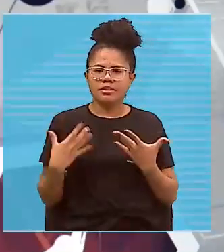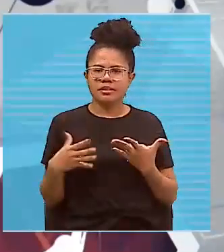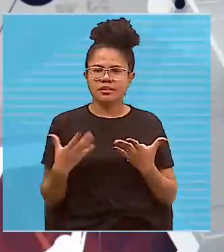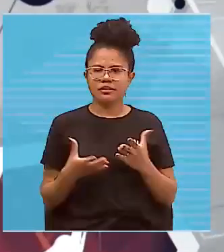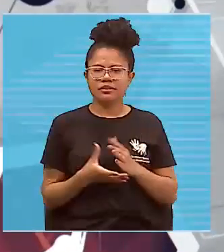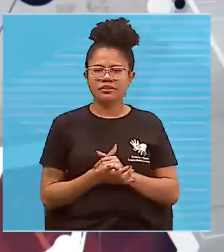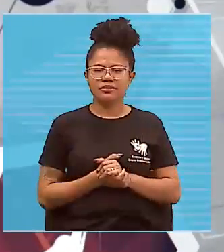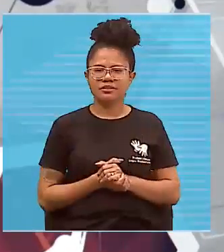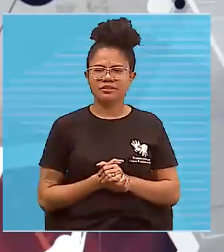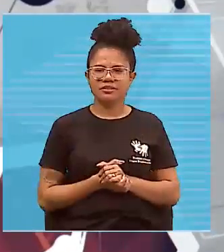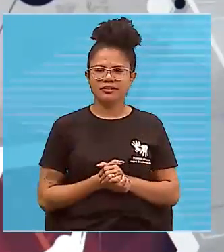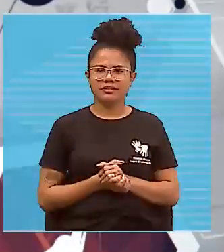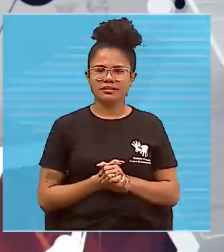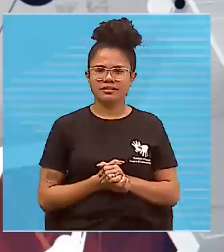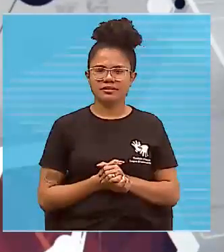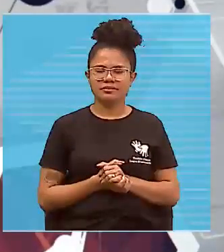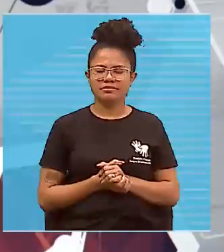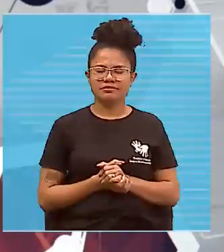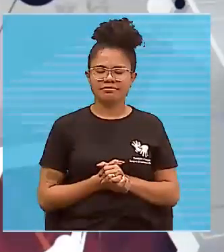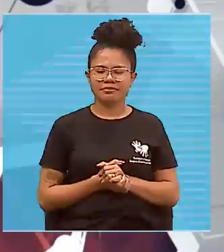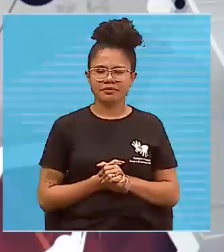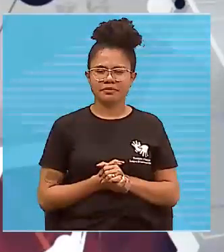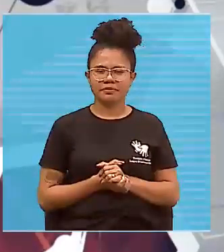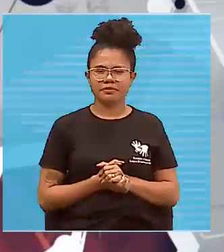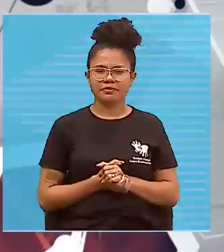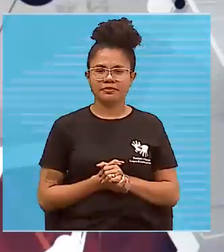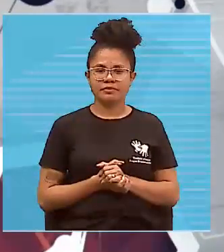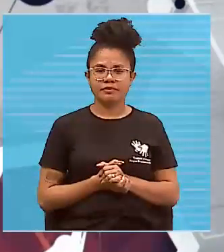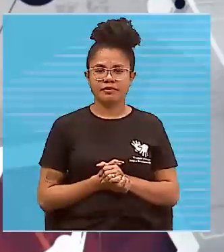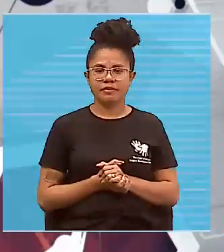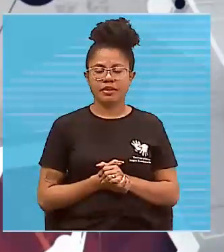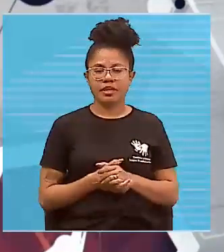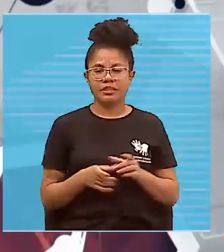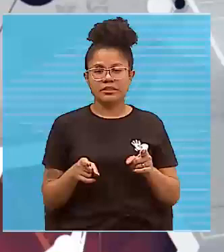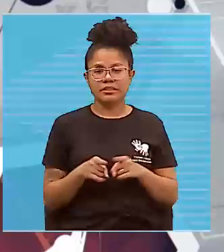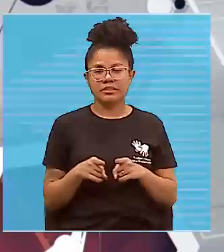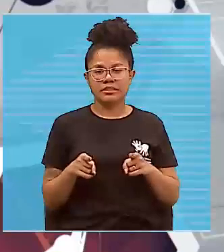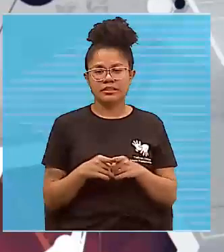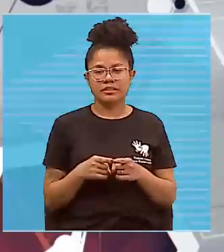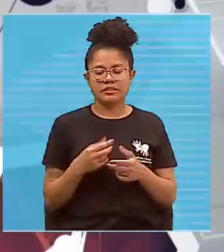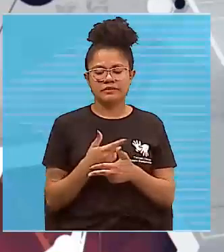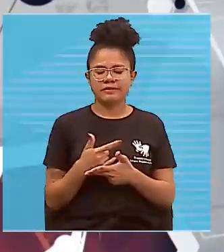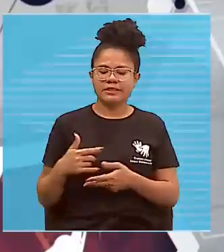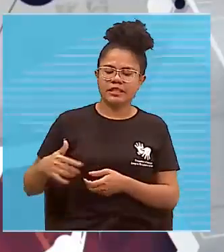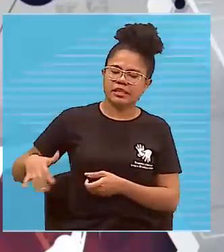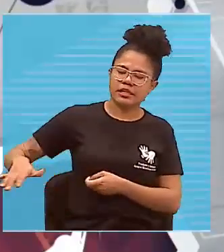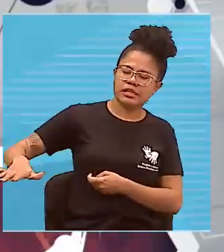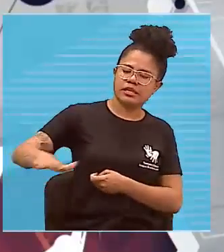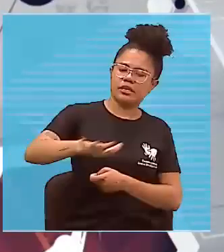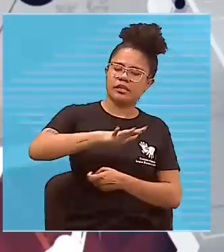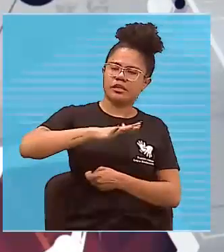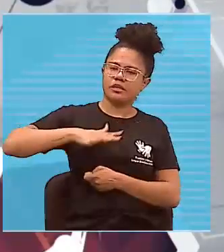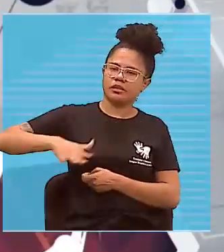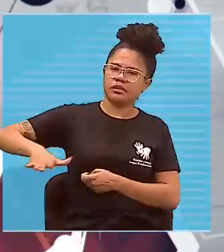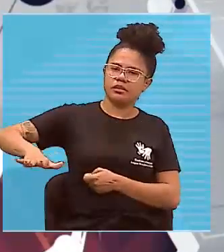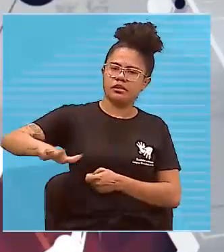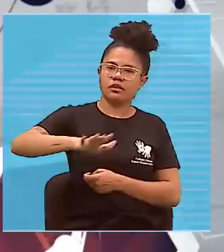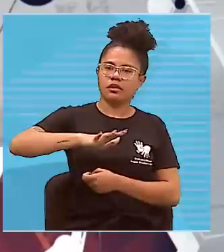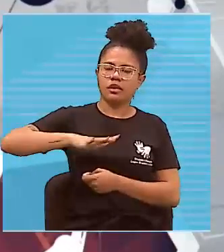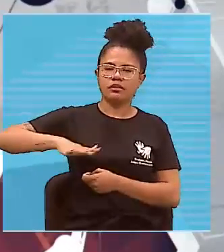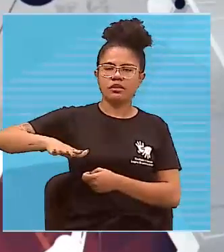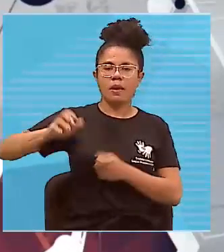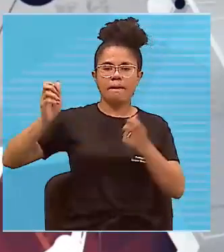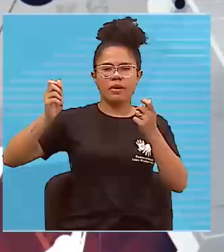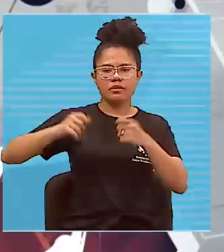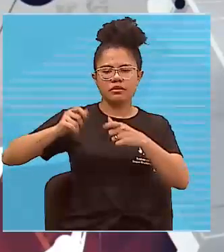absurdamente alta, né? Enorme. E em parques eólicos, né, eles precisam de bastante espaço